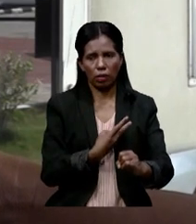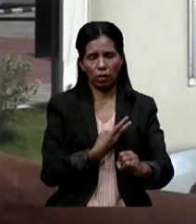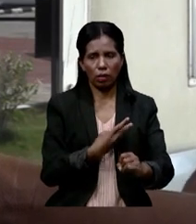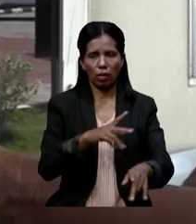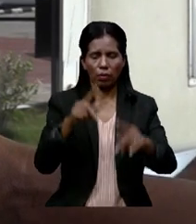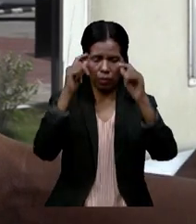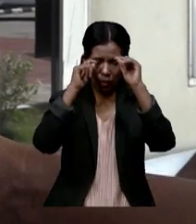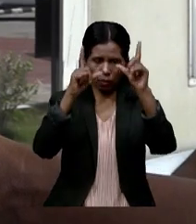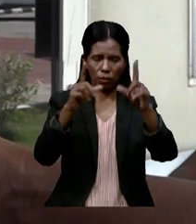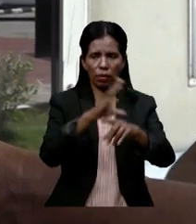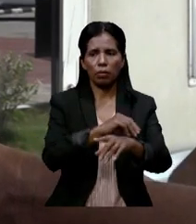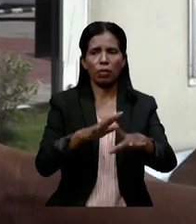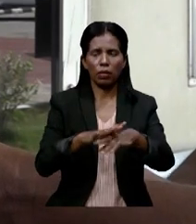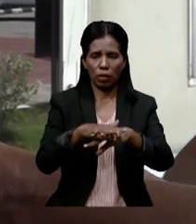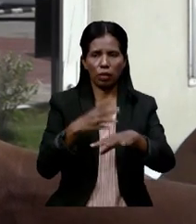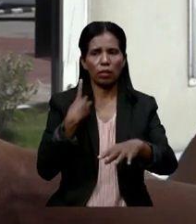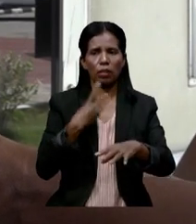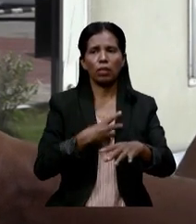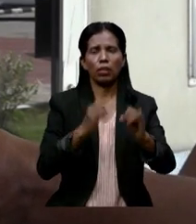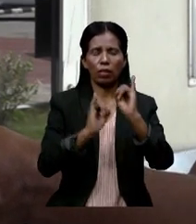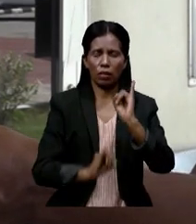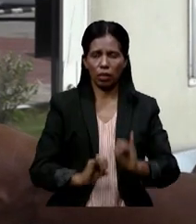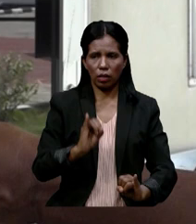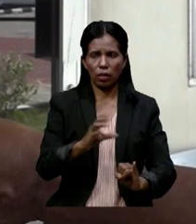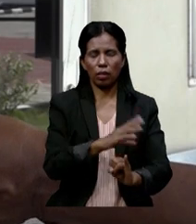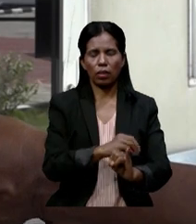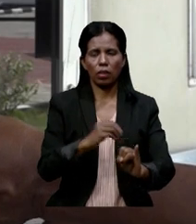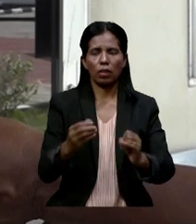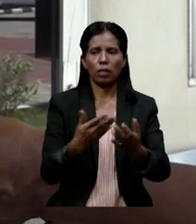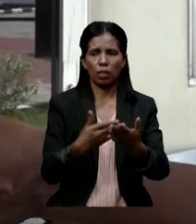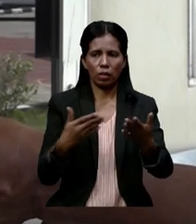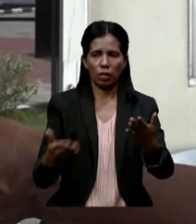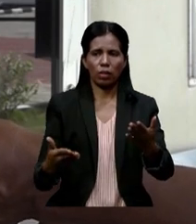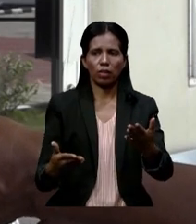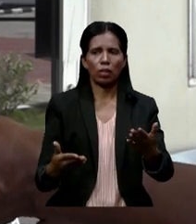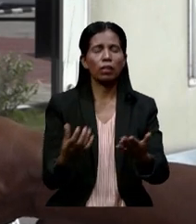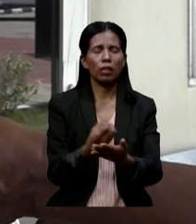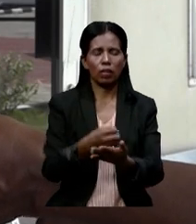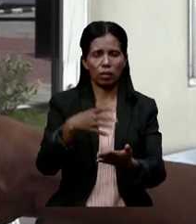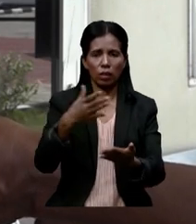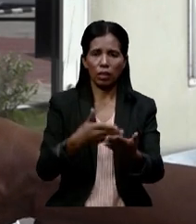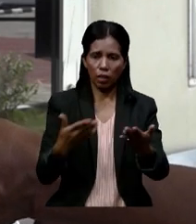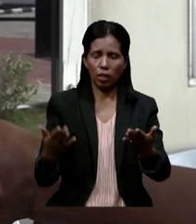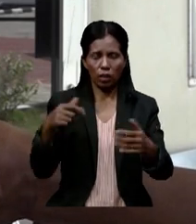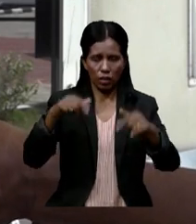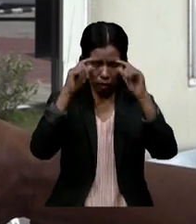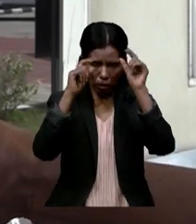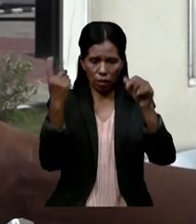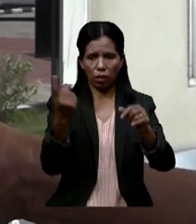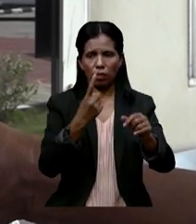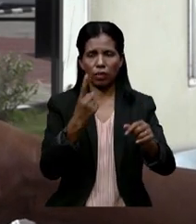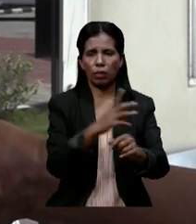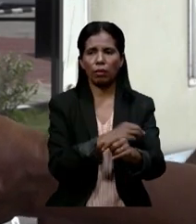Timor ninian lilo tais tam tais ni tenia identidad e tenian patrimonio sta e tenia patrimonio ide ia Timor Leste para manten e